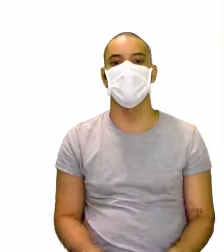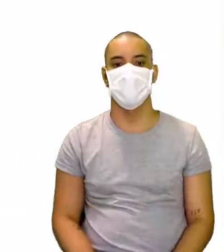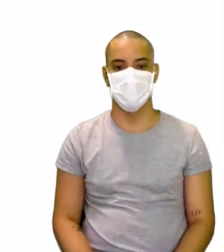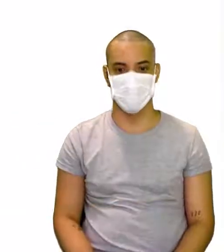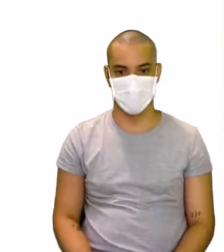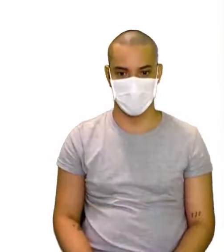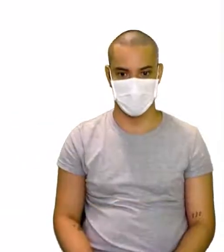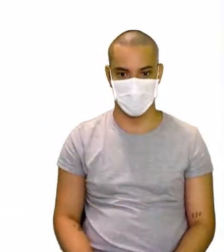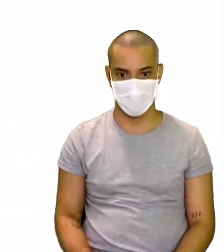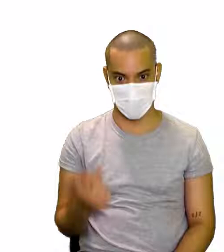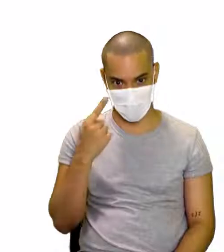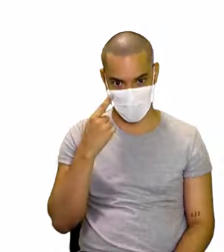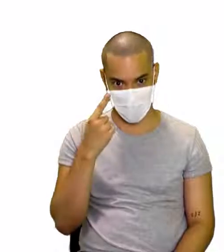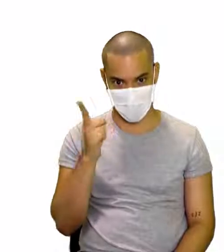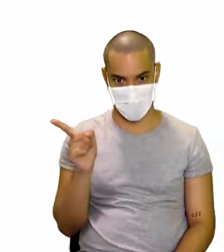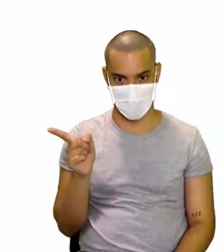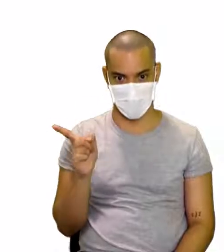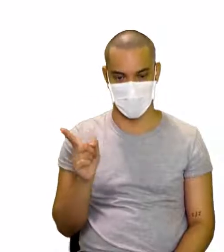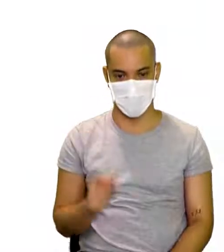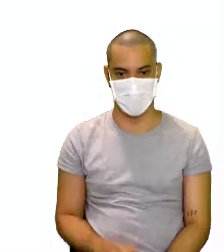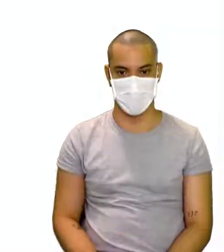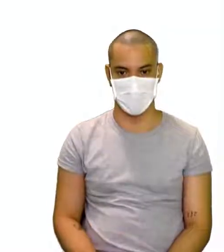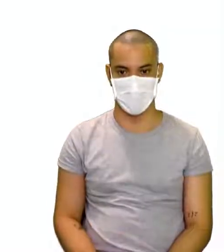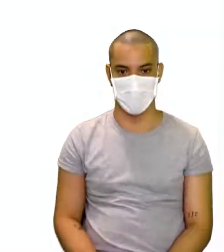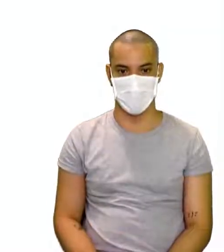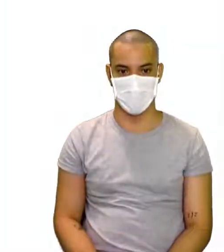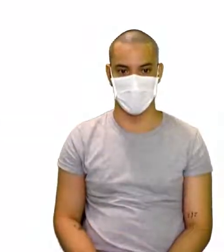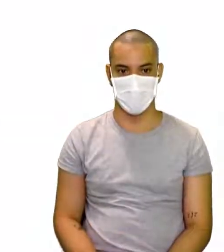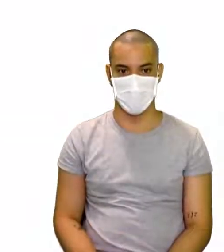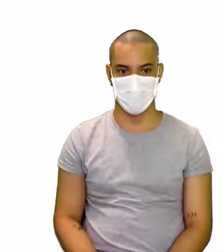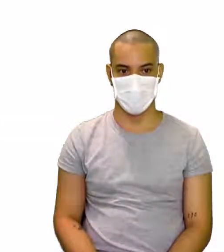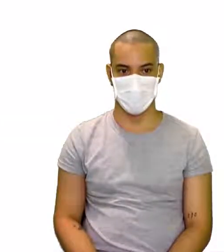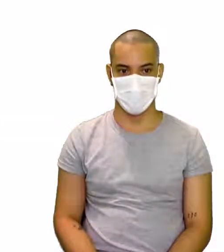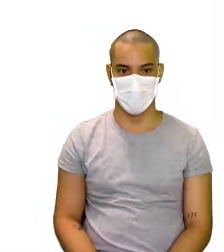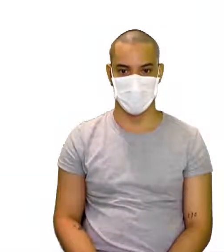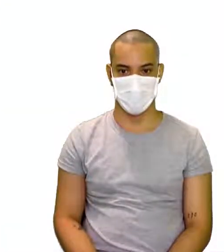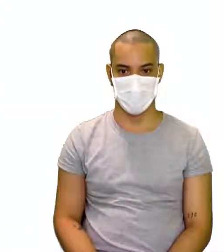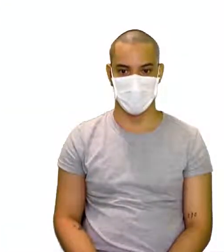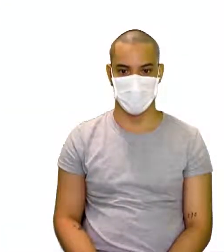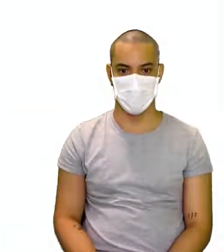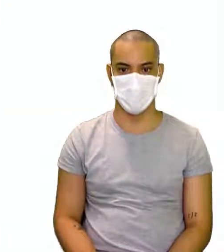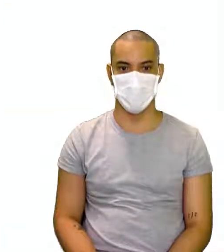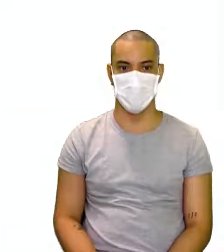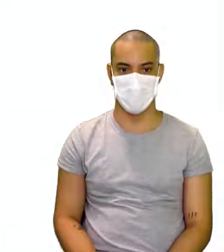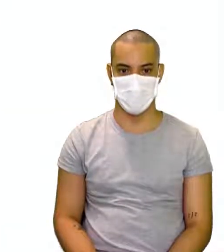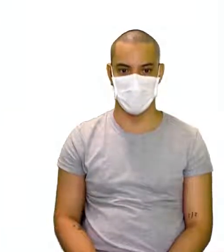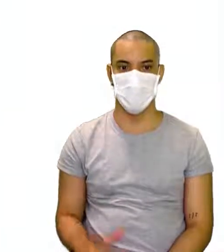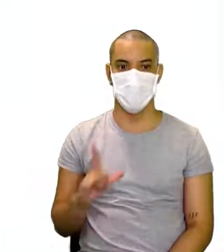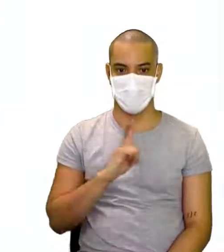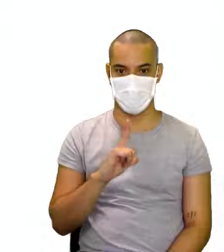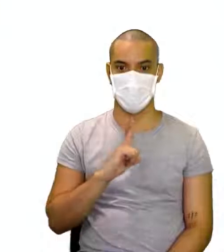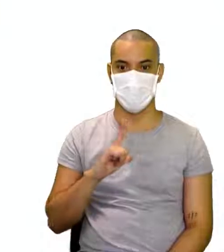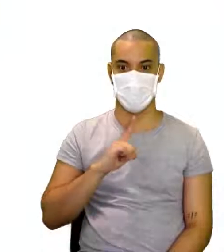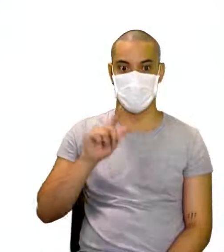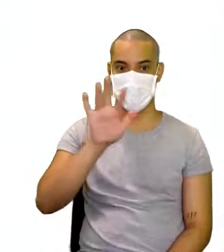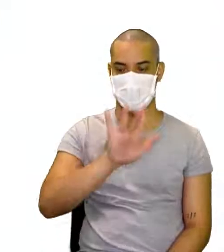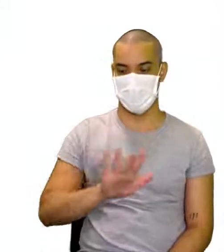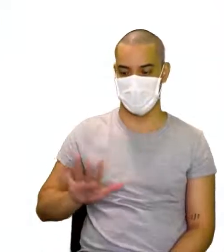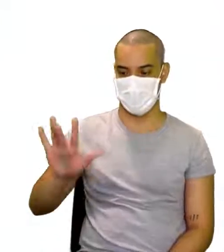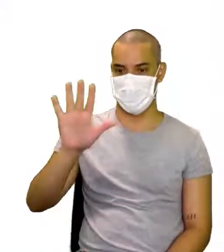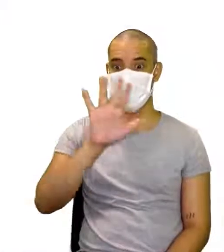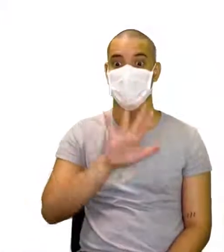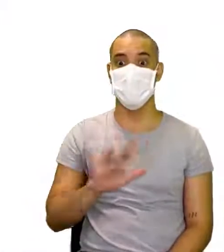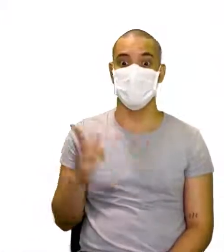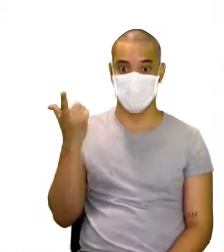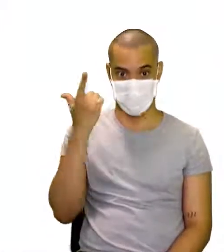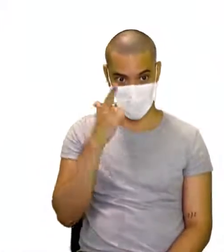dele. Então, olha só, digamos está aqui o ímã, gente, nós podemos falar que ele tem essa região. Essa